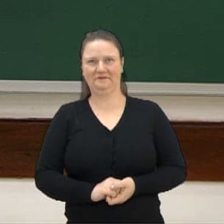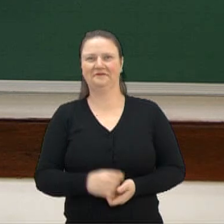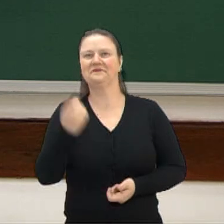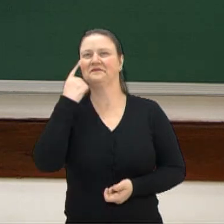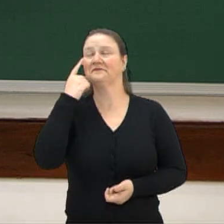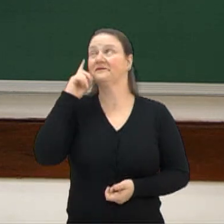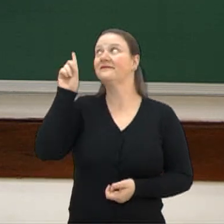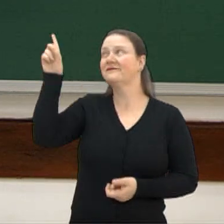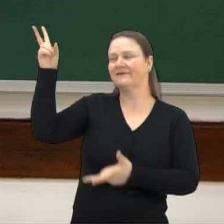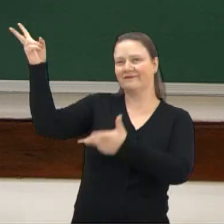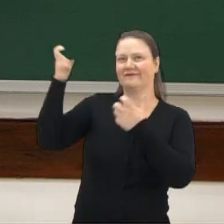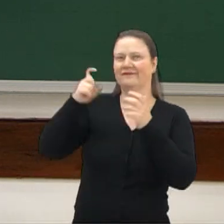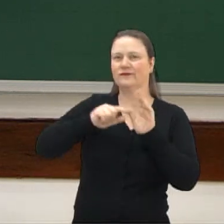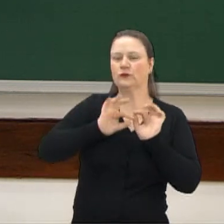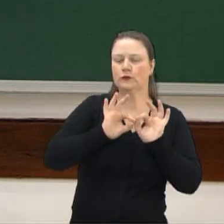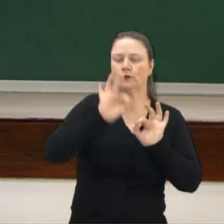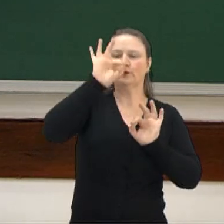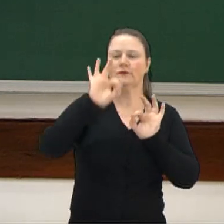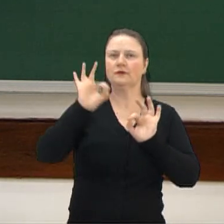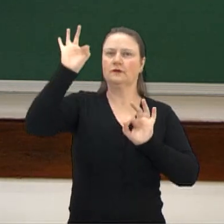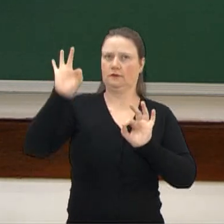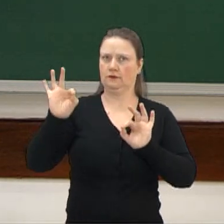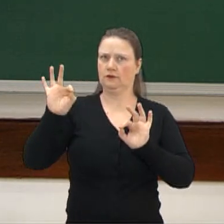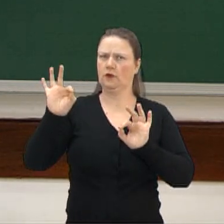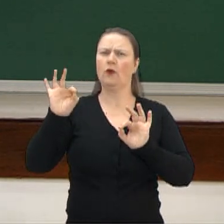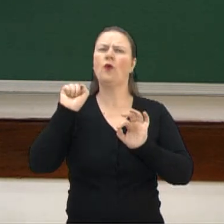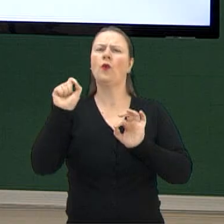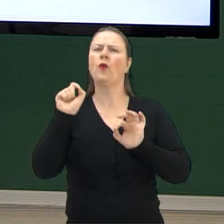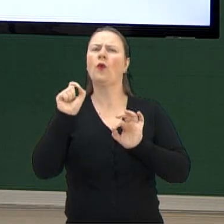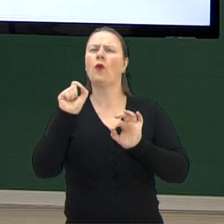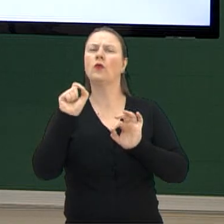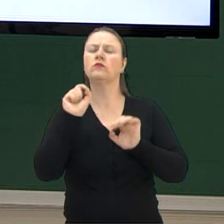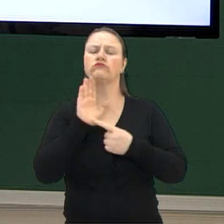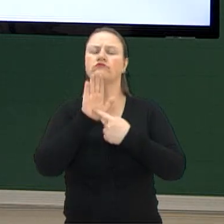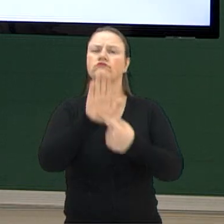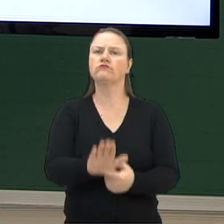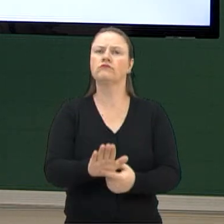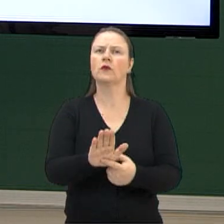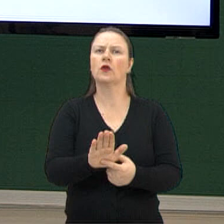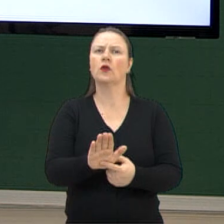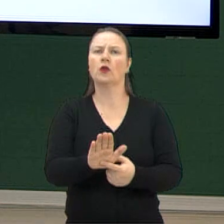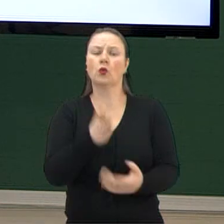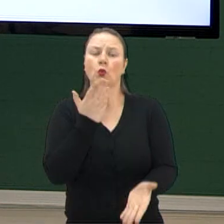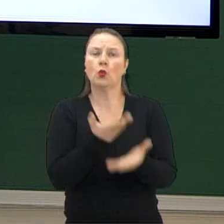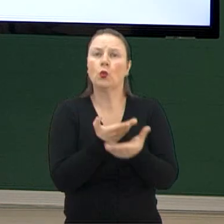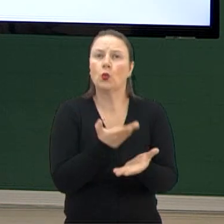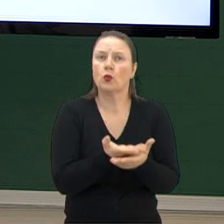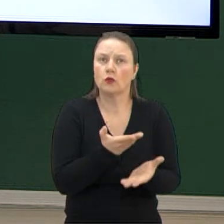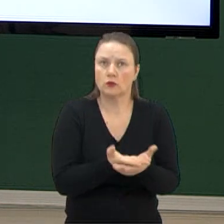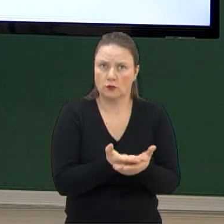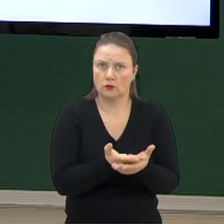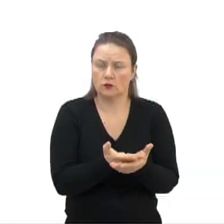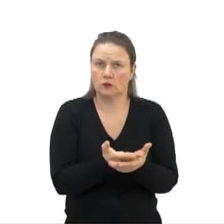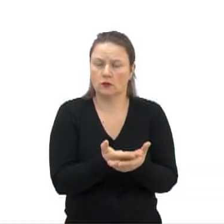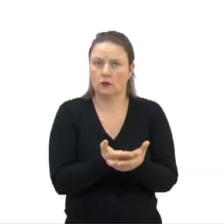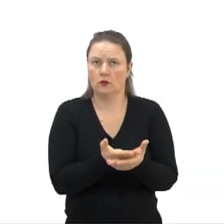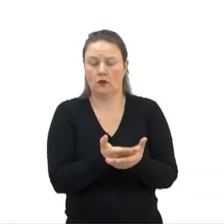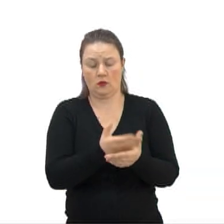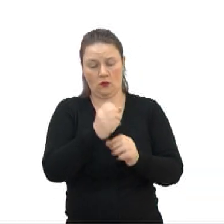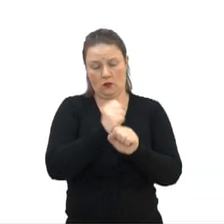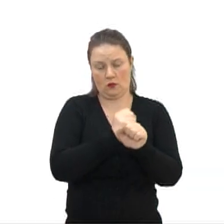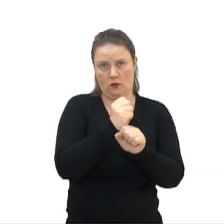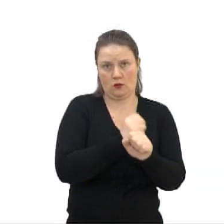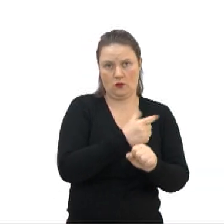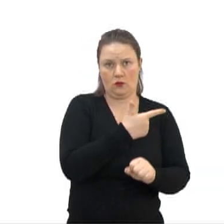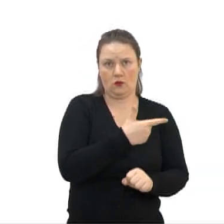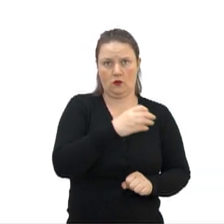num gráfico da pesquisa. Perfil da amostra, condição atual de estudo. Então, nós temos ali o ano de